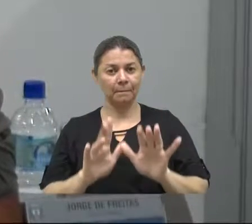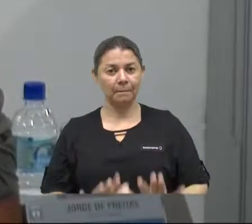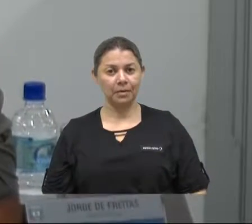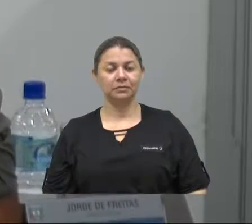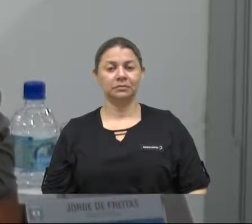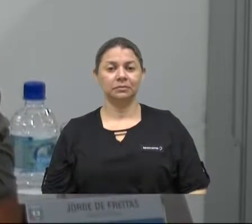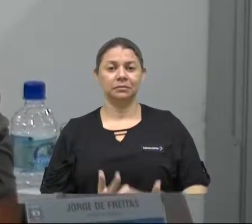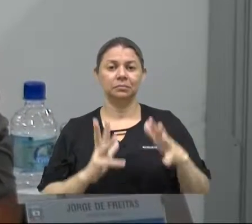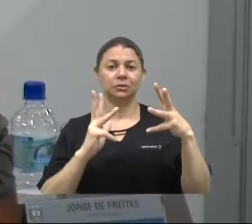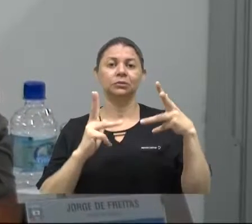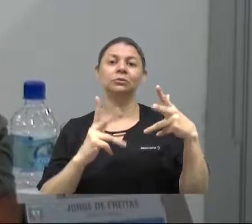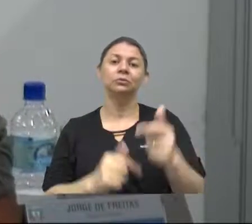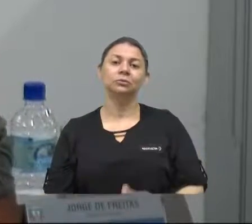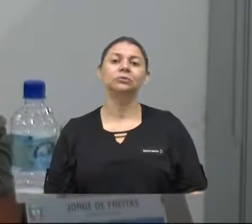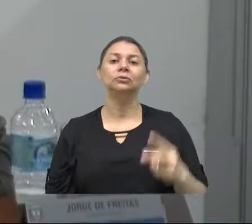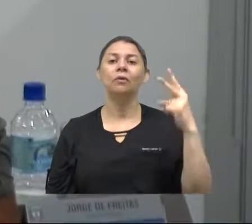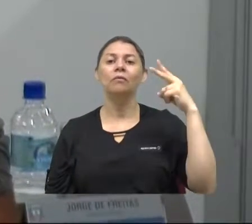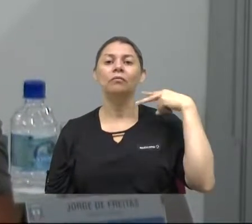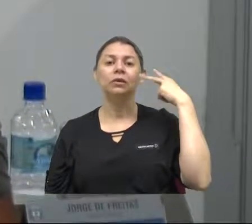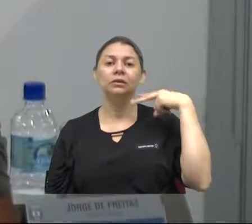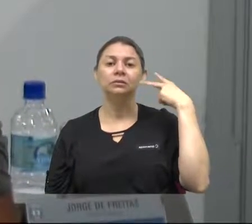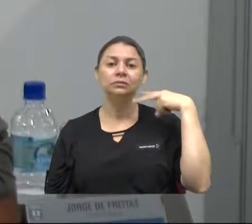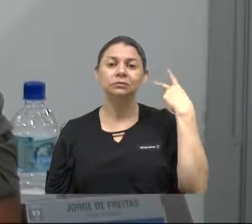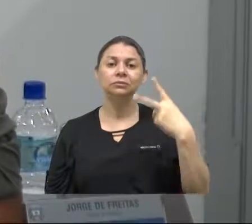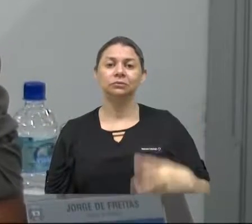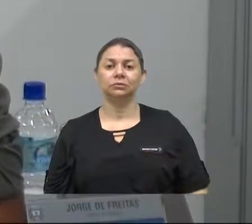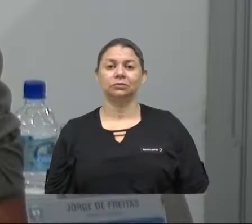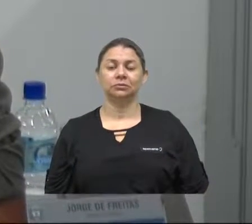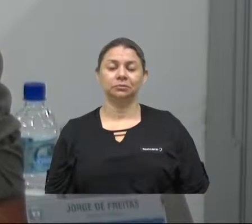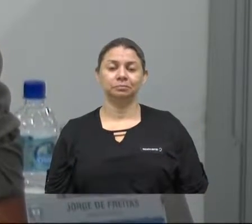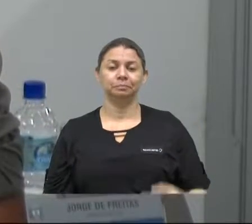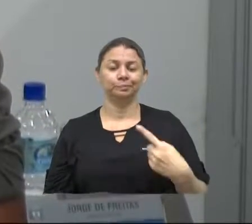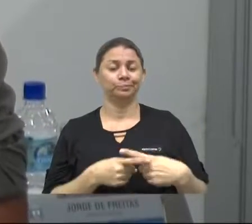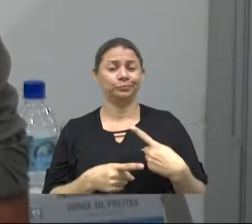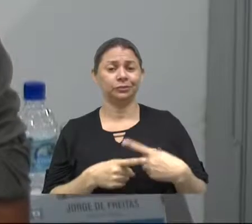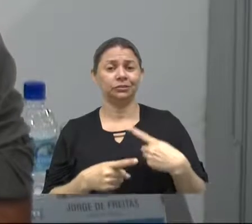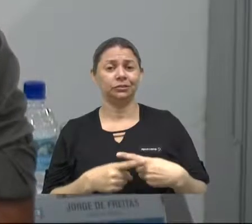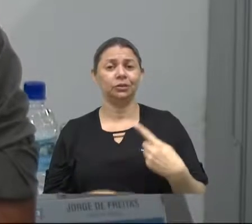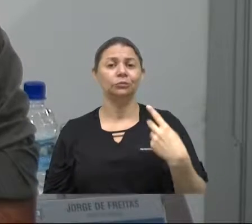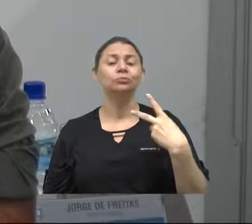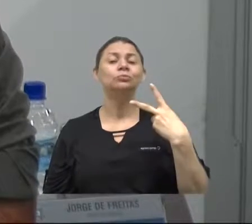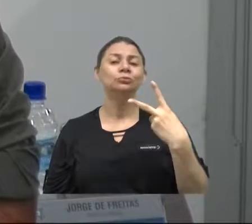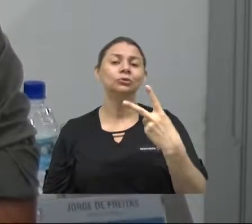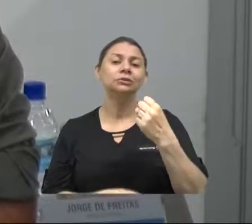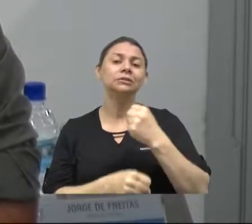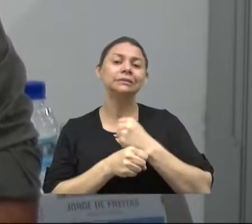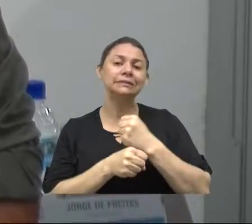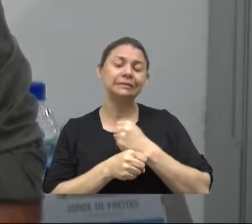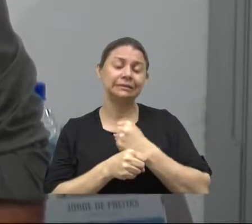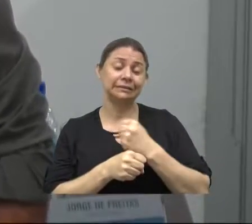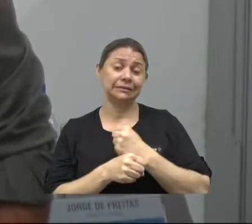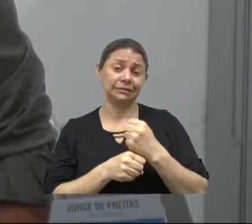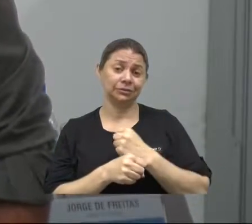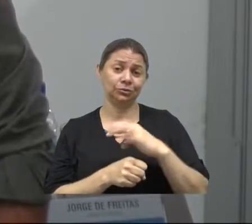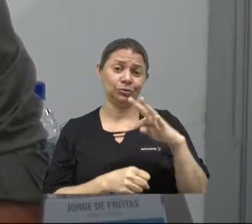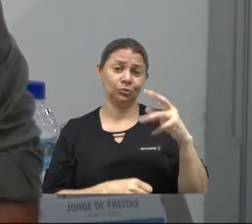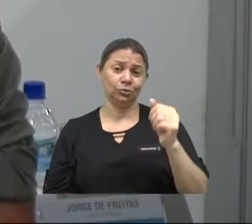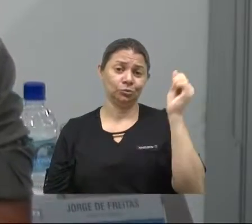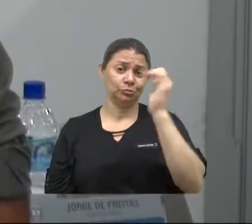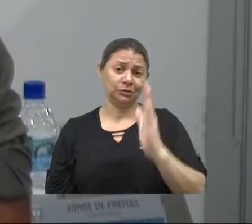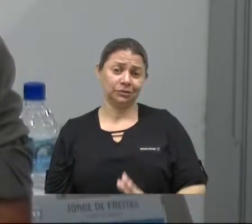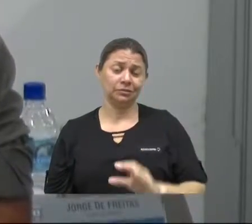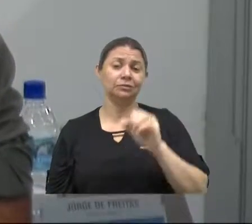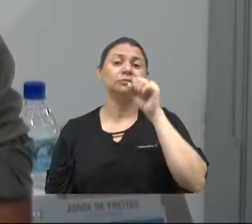necessária para os vereadores, porque nós sabemos que serão 2 anos... o qual todos os brasileiros, não só os limeirenses, estão todos esperançosos,